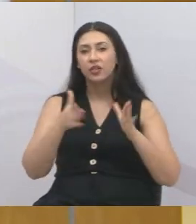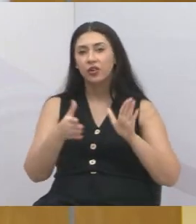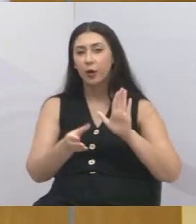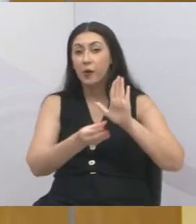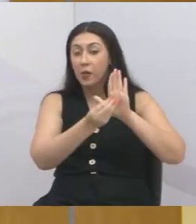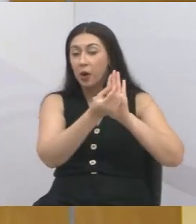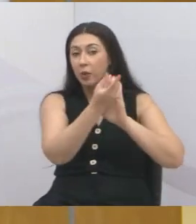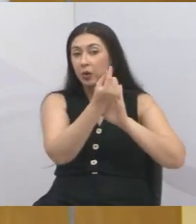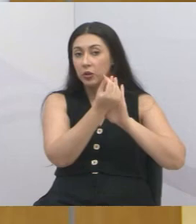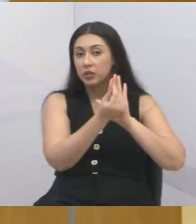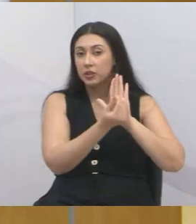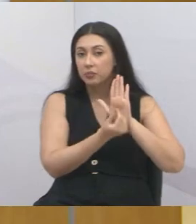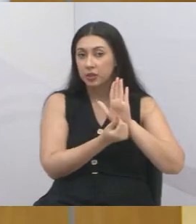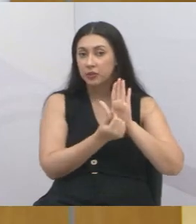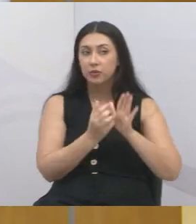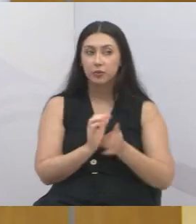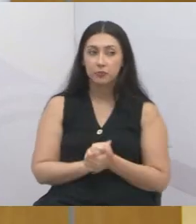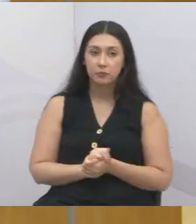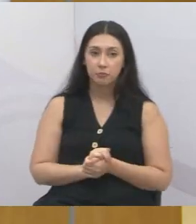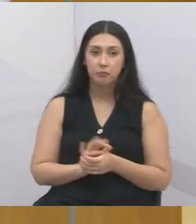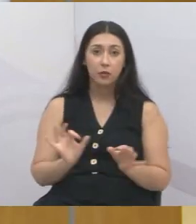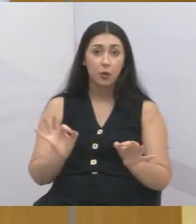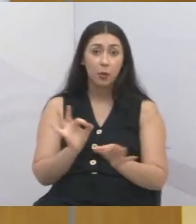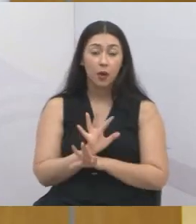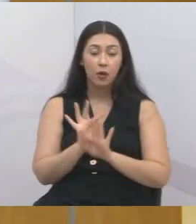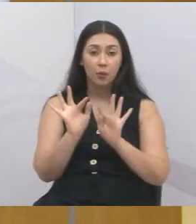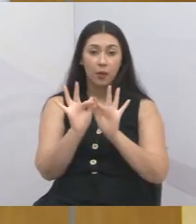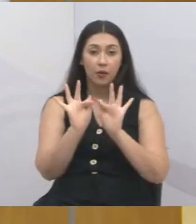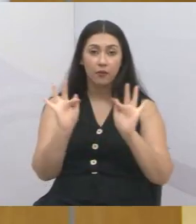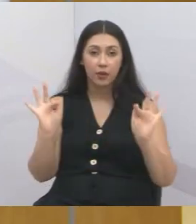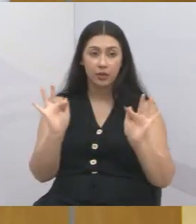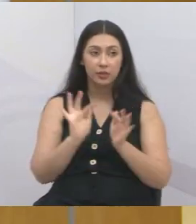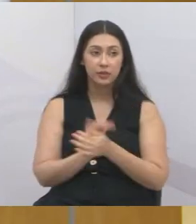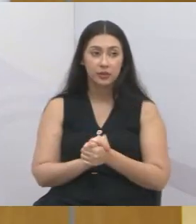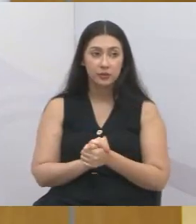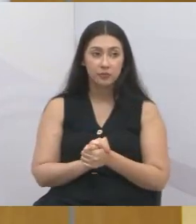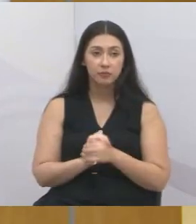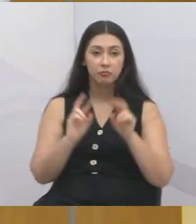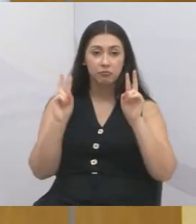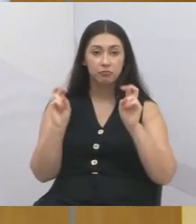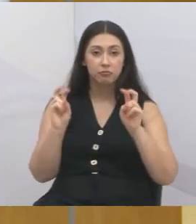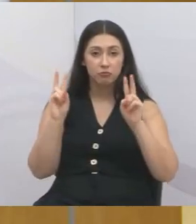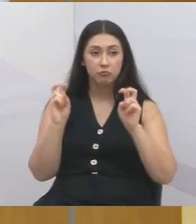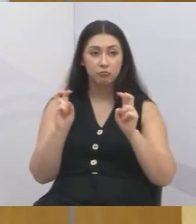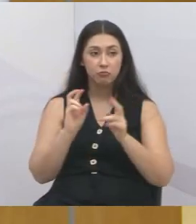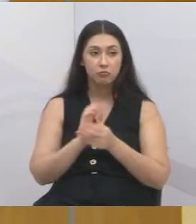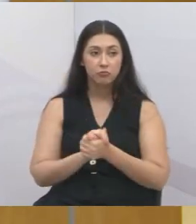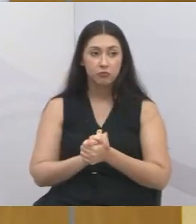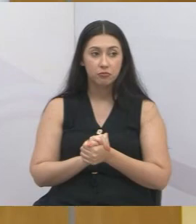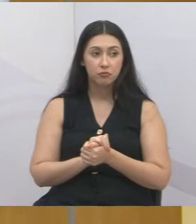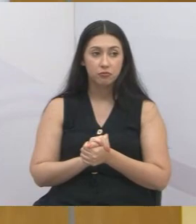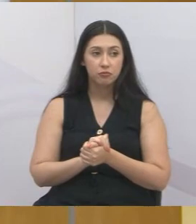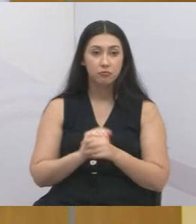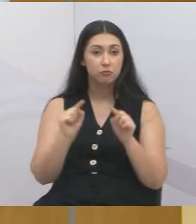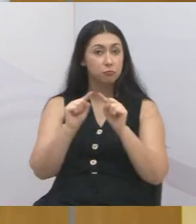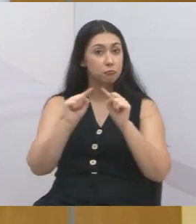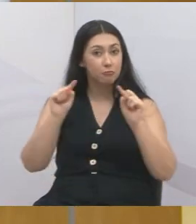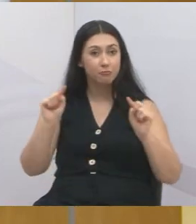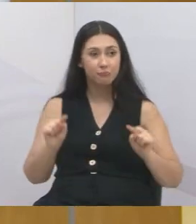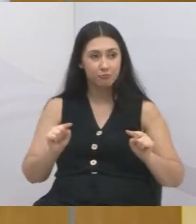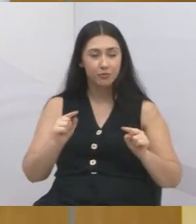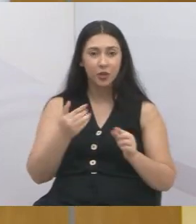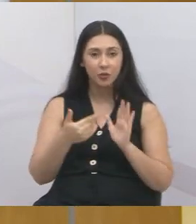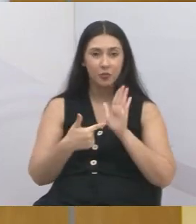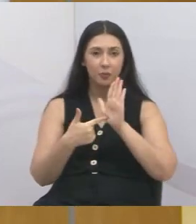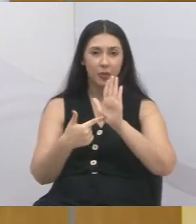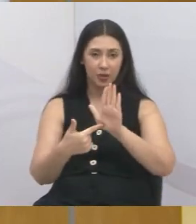de 2022. Finalizo com uma frase de hoje relacionada ao serviço público. Vou pedir